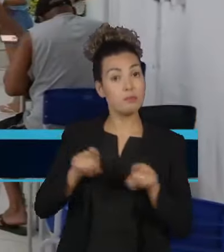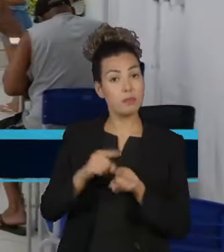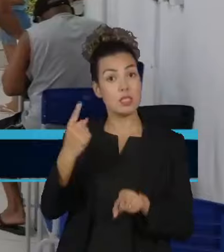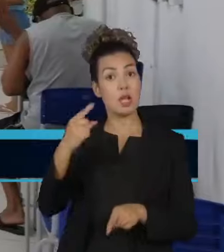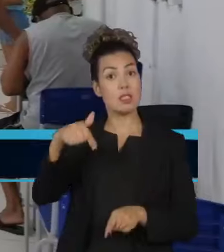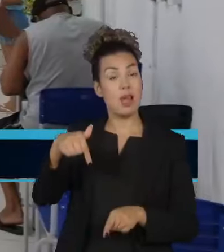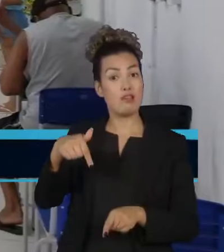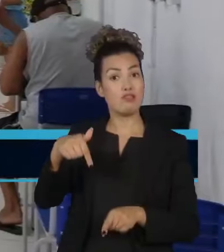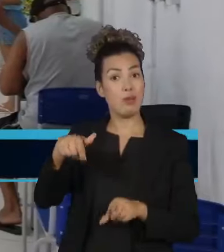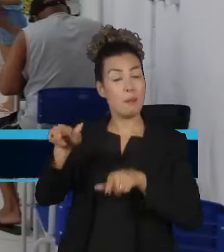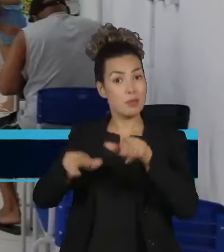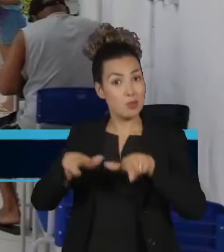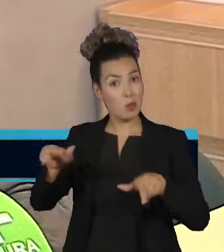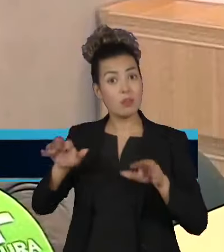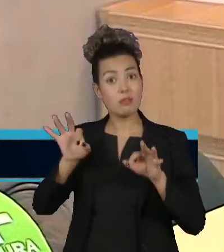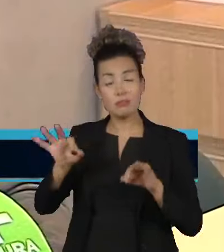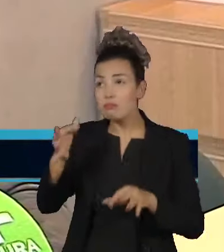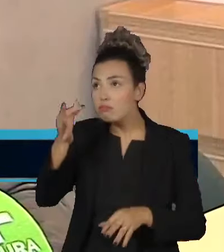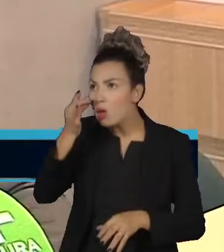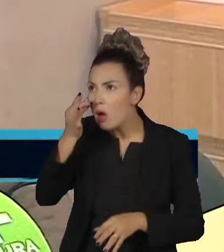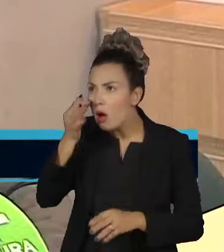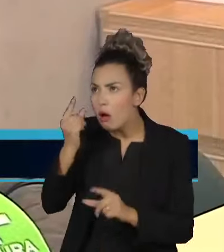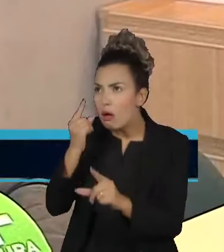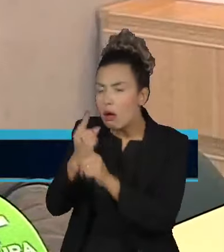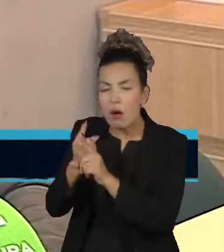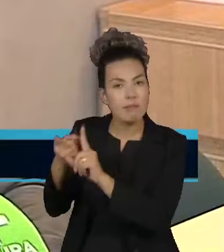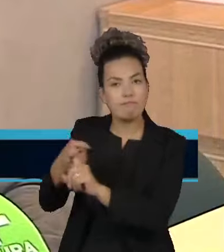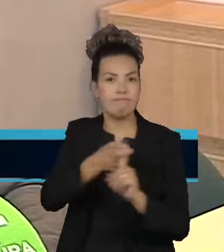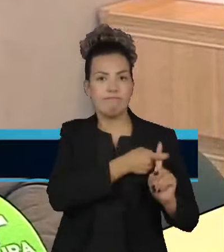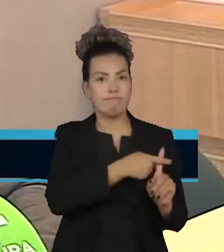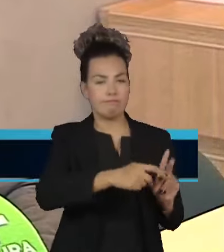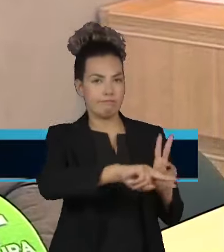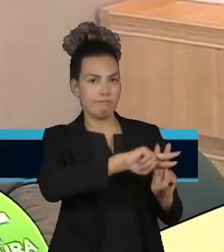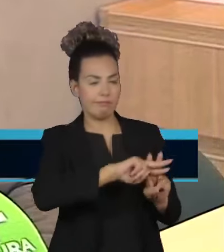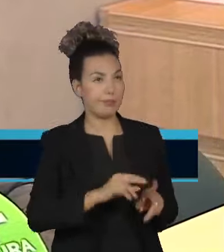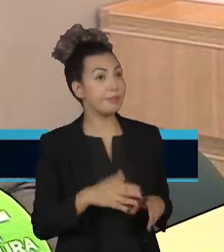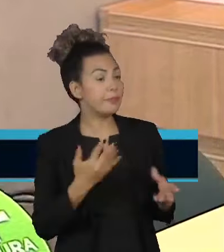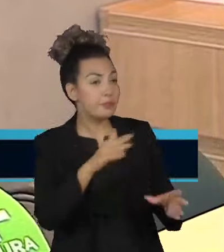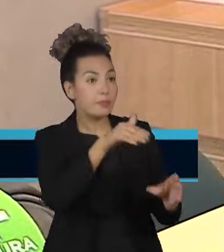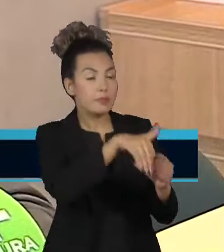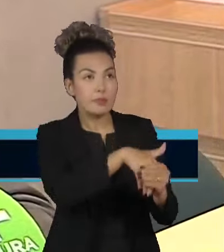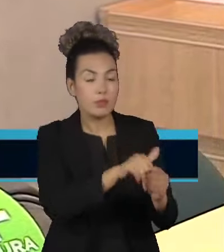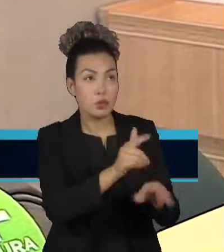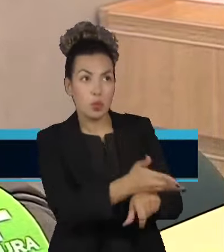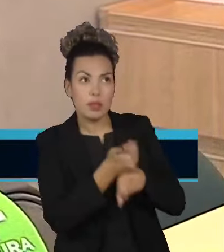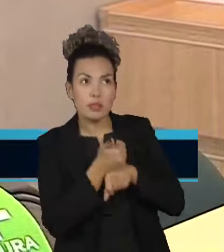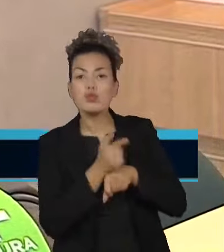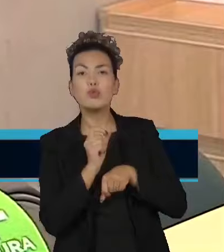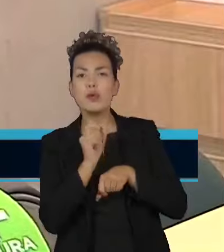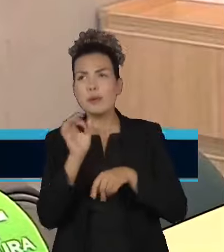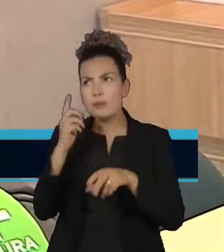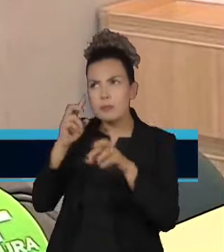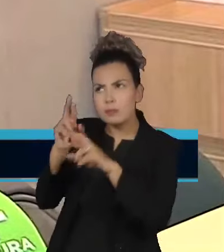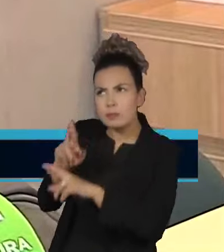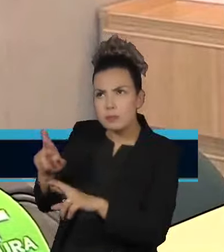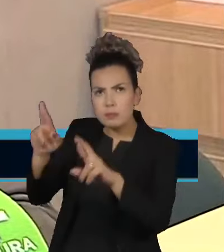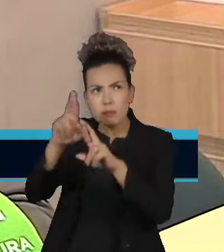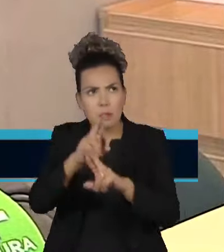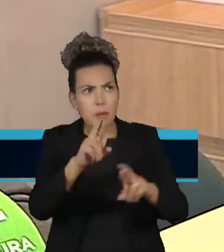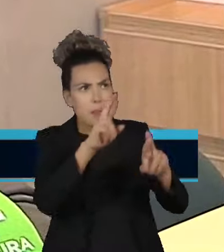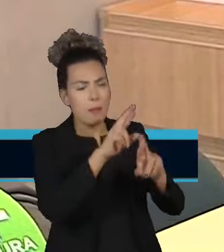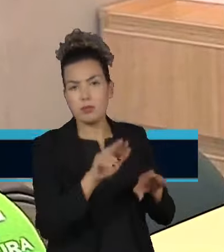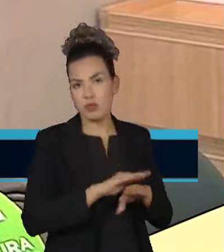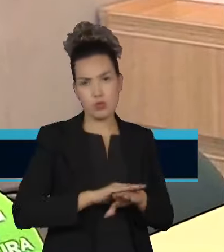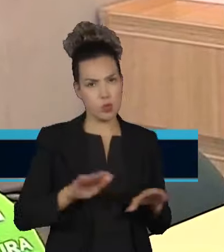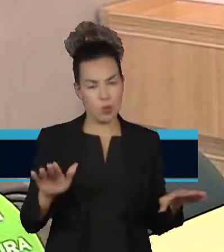pessoas foram presas em flagrante. Antes das eleições, a gente só tem a possibilidade de uma ação de investigação, que a partir dela a